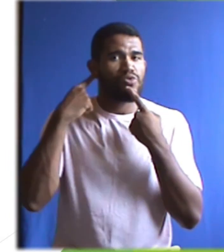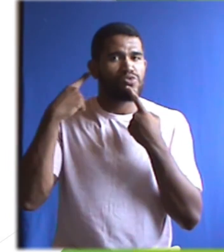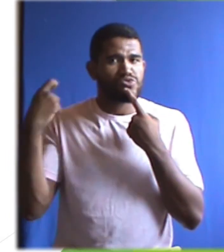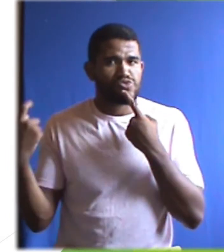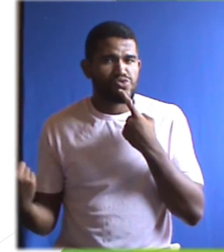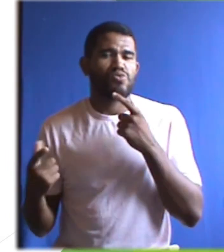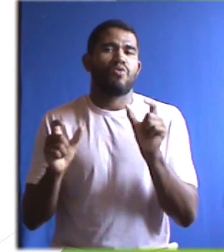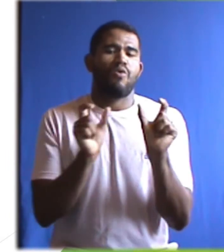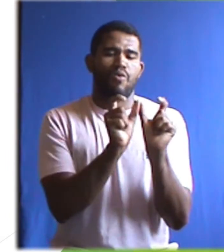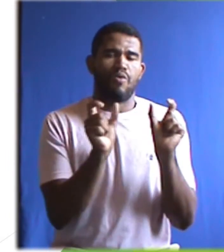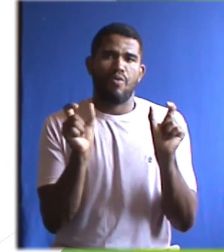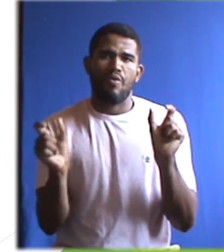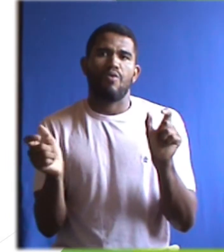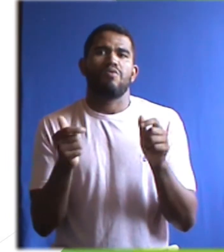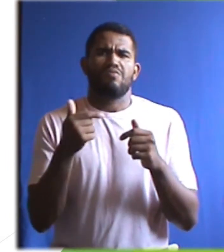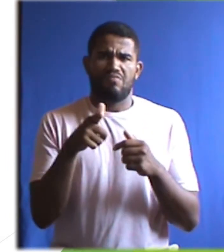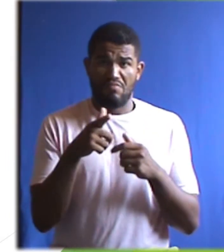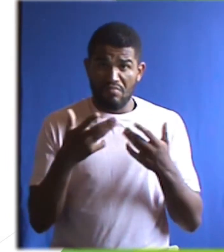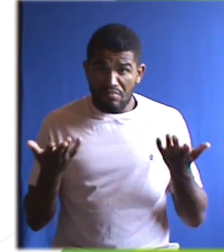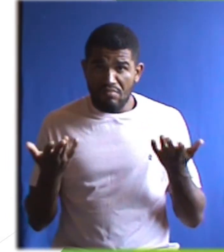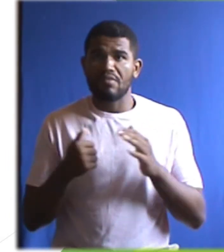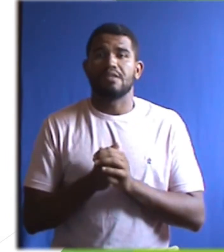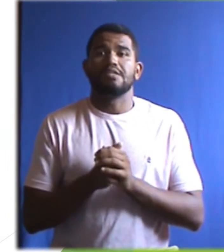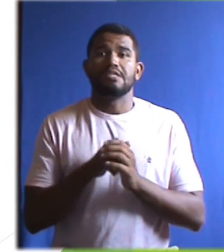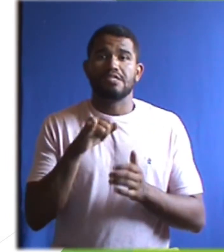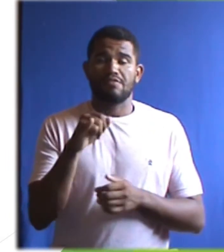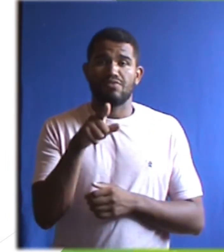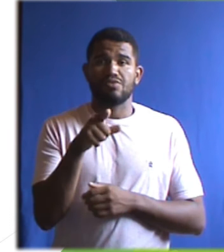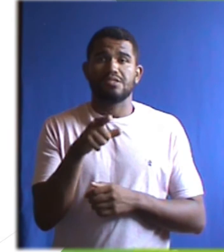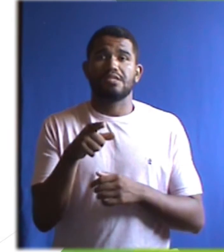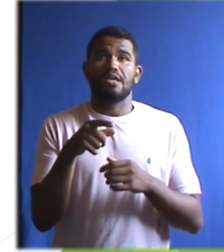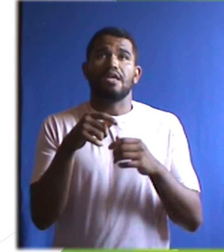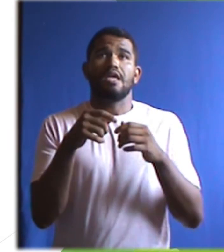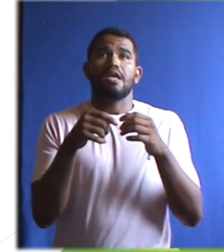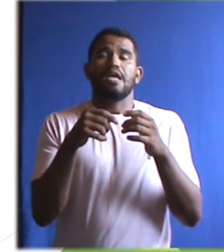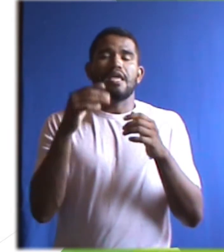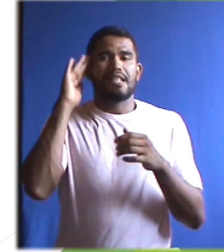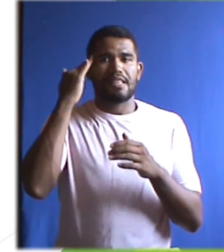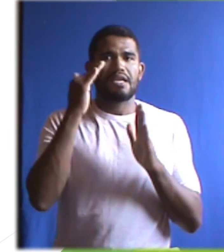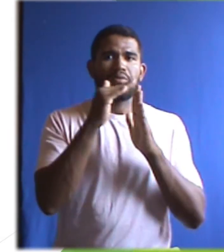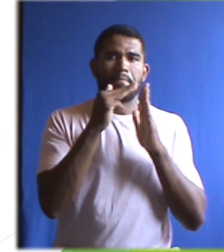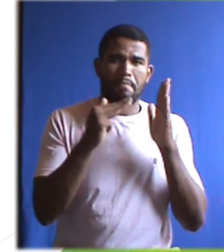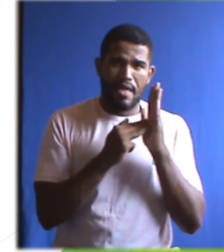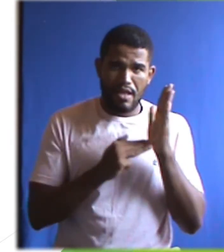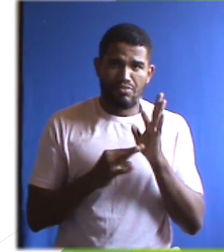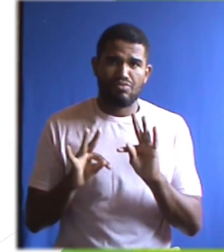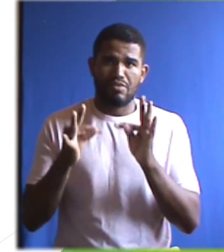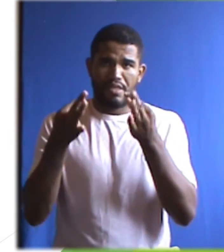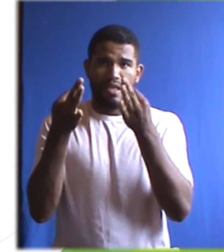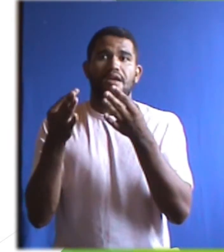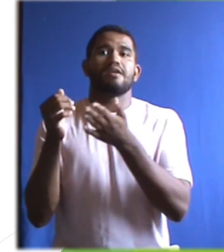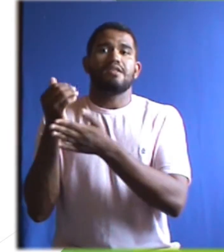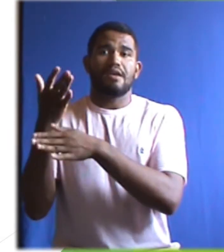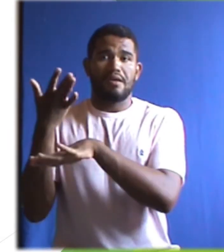ensino de desenvolver essa questão estrutural? Quando você disseca essas 4 palavras, fica mais